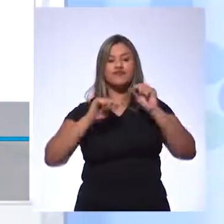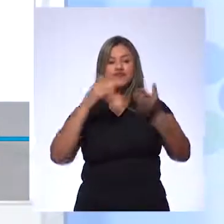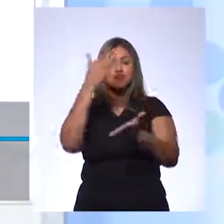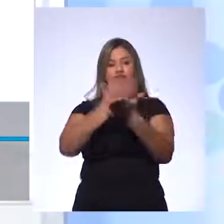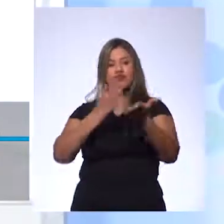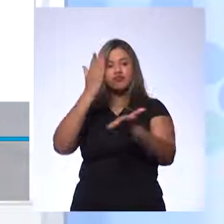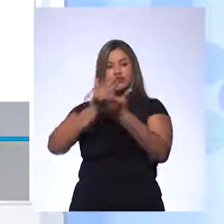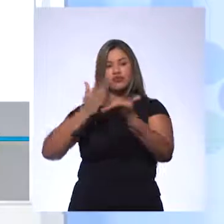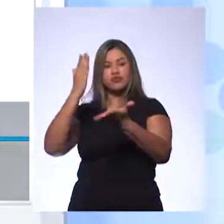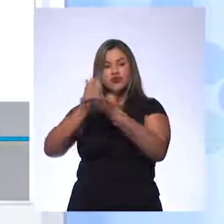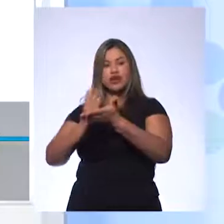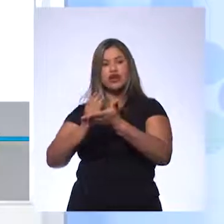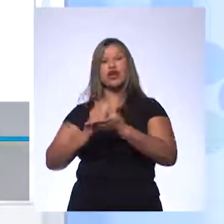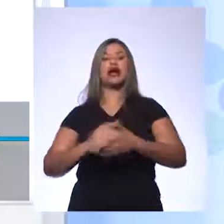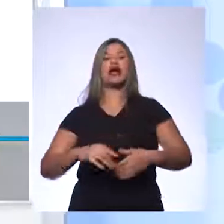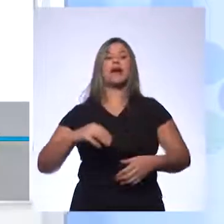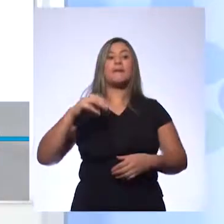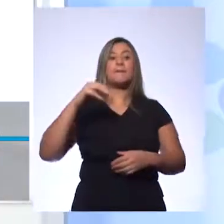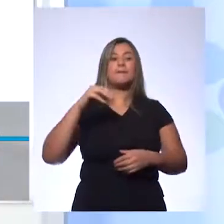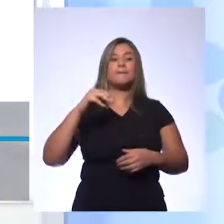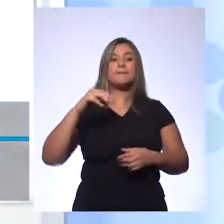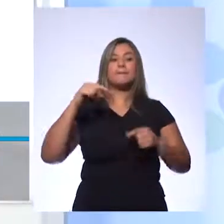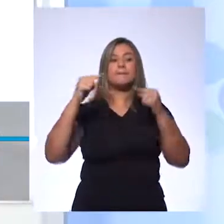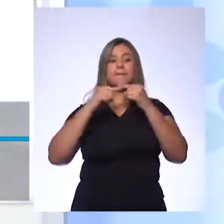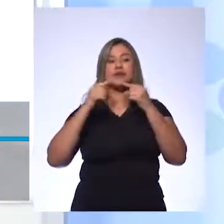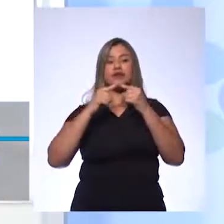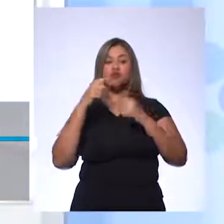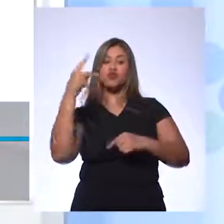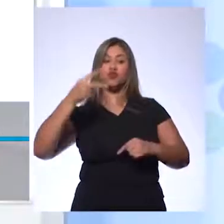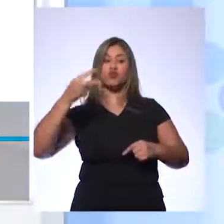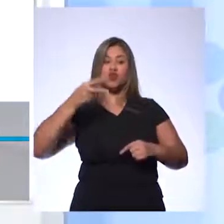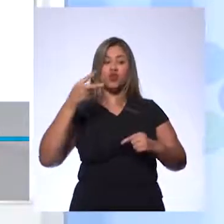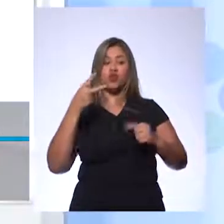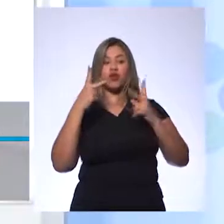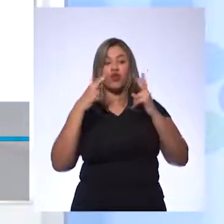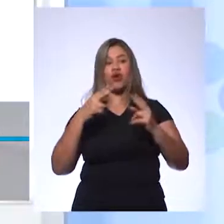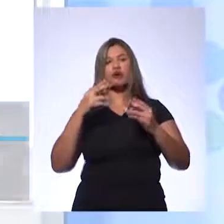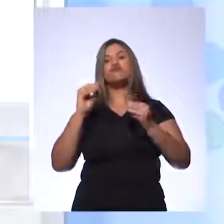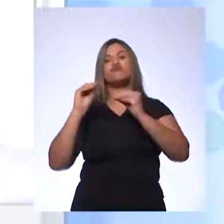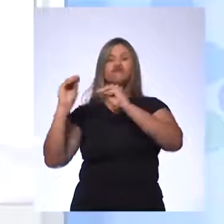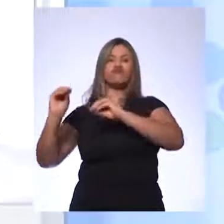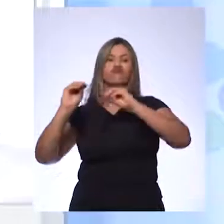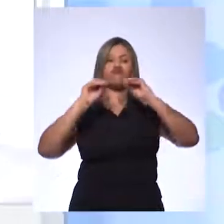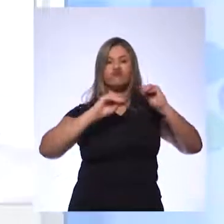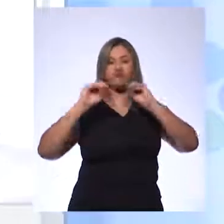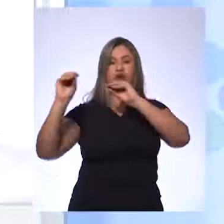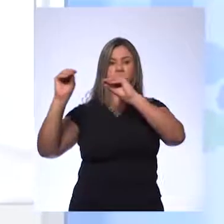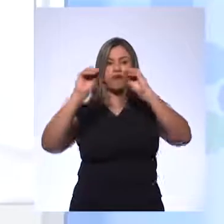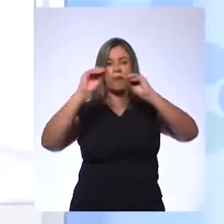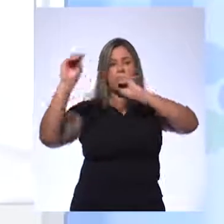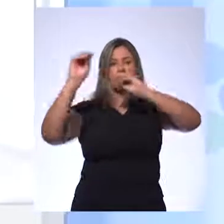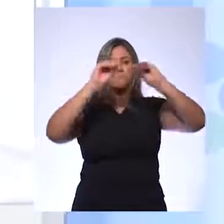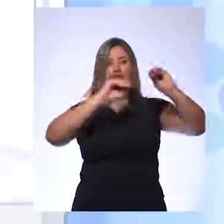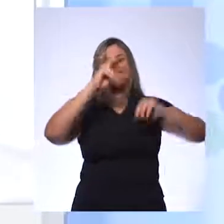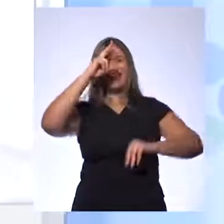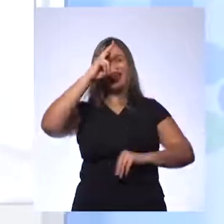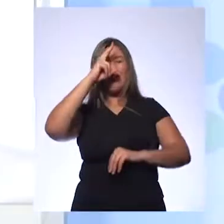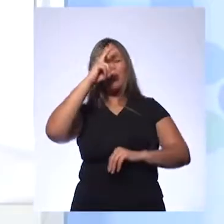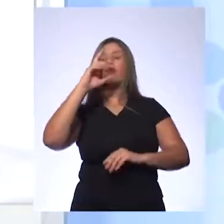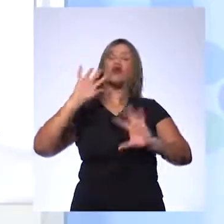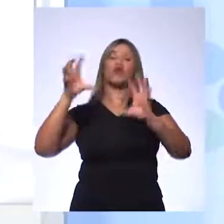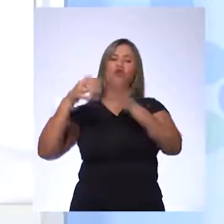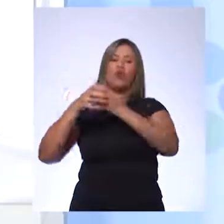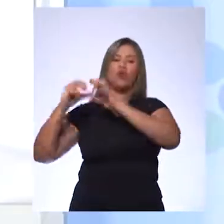chegaram a divisão imigrações nós vamos colocar aqui no mesmo tópico começou a chegar no Império Romano os povos